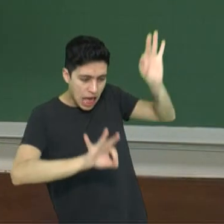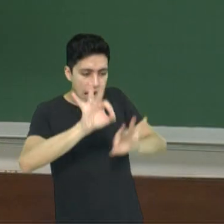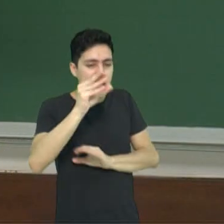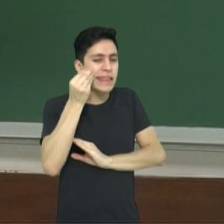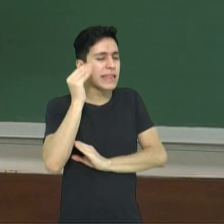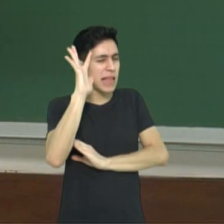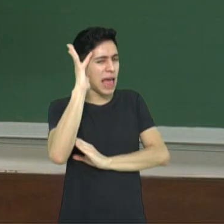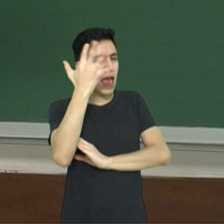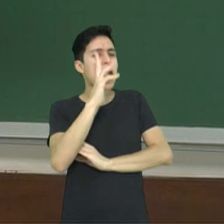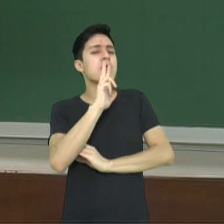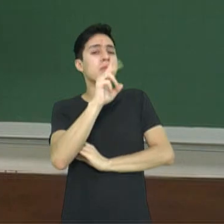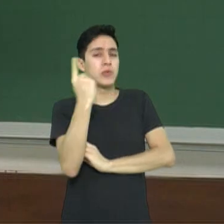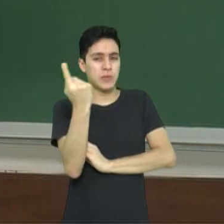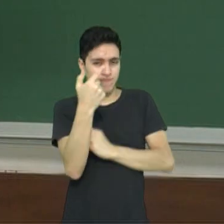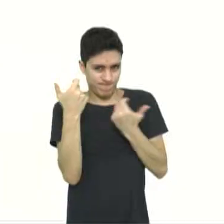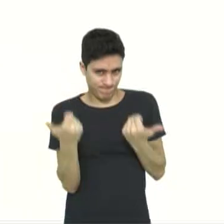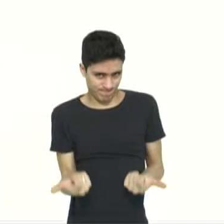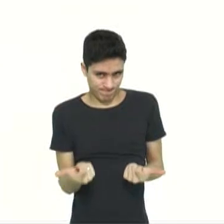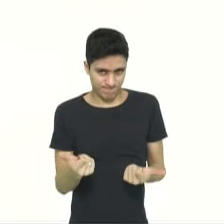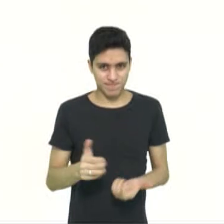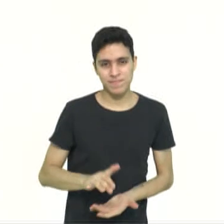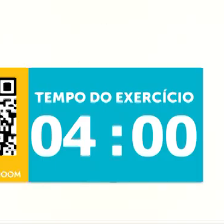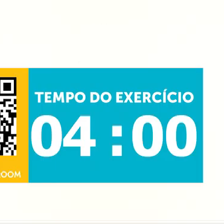aqui sozinho. E a gente já volta.